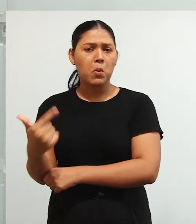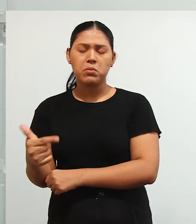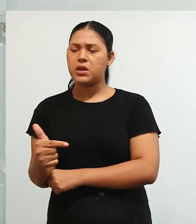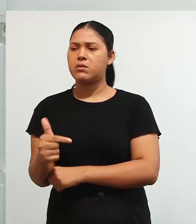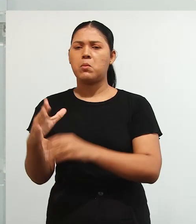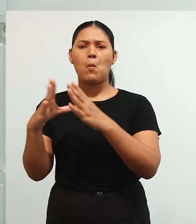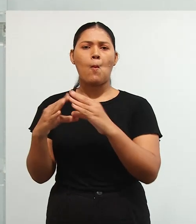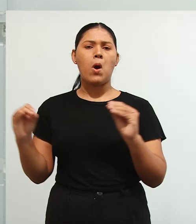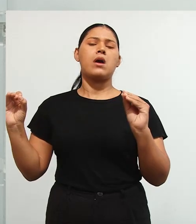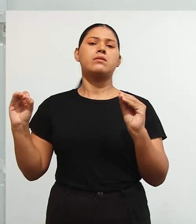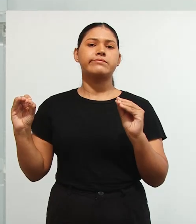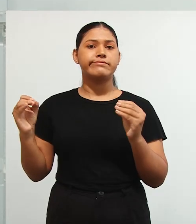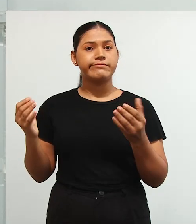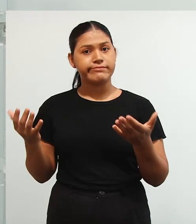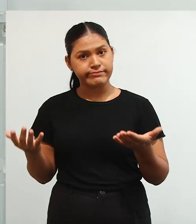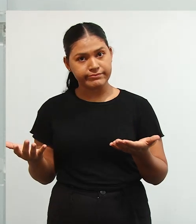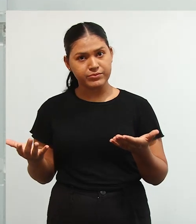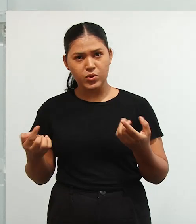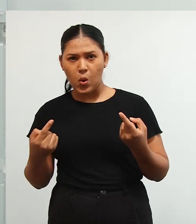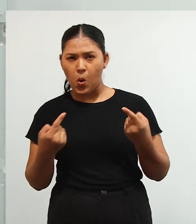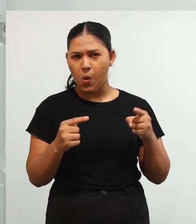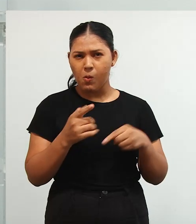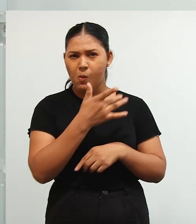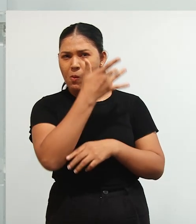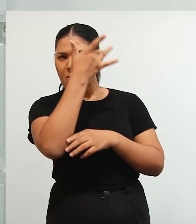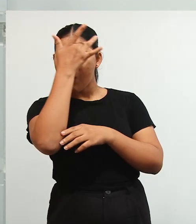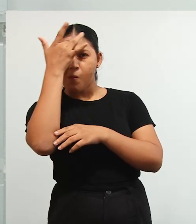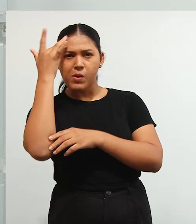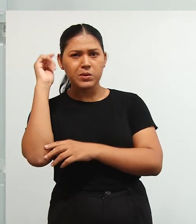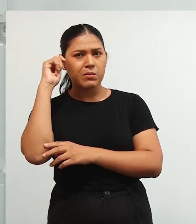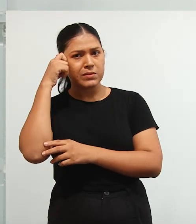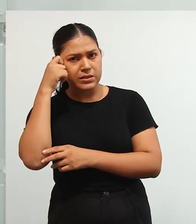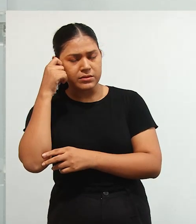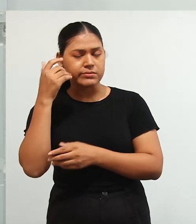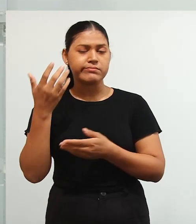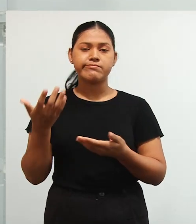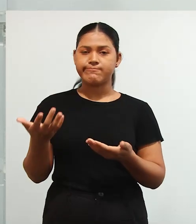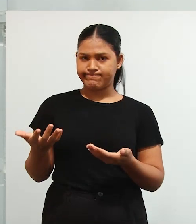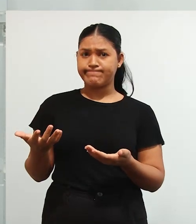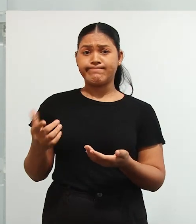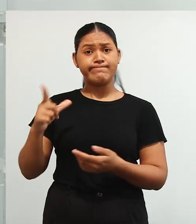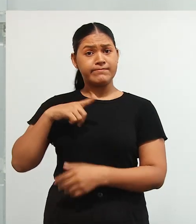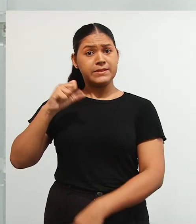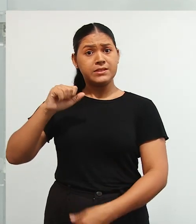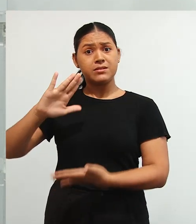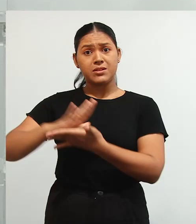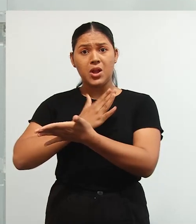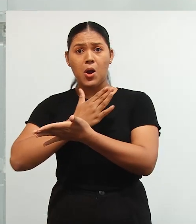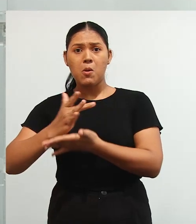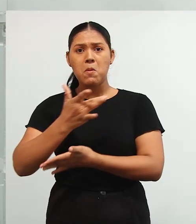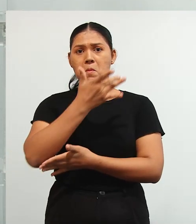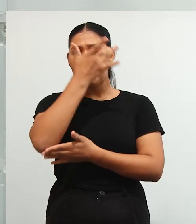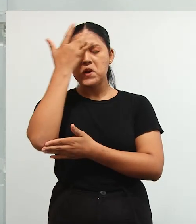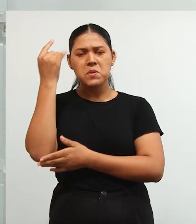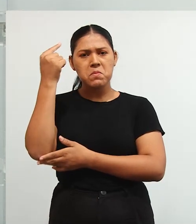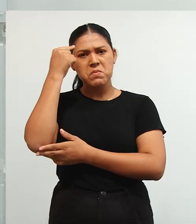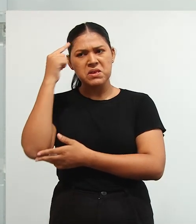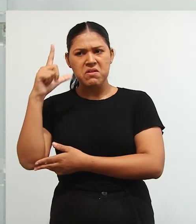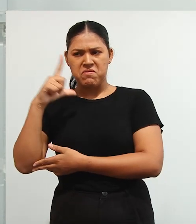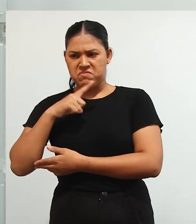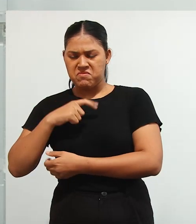população negra, né? Então, de onde vem essa ideia? Tem pessoas que acreditam que existe racismo